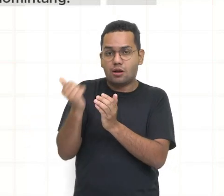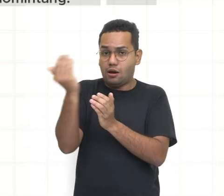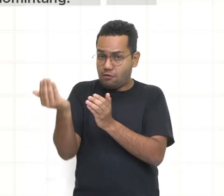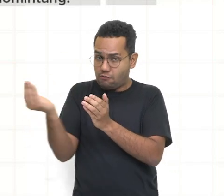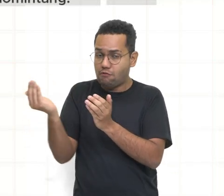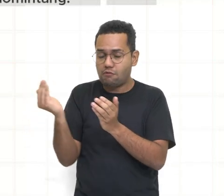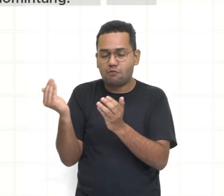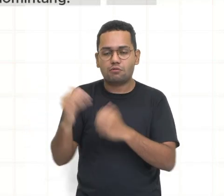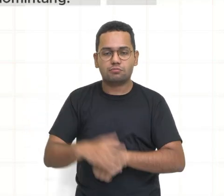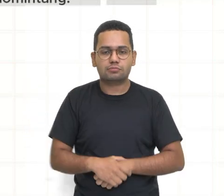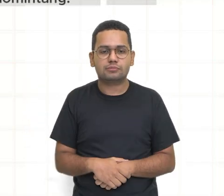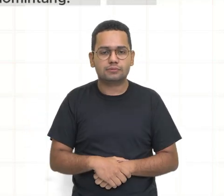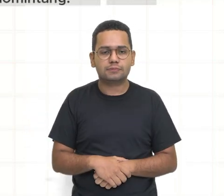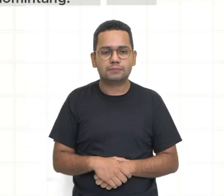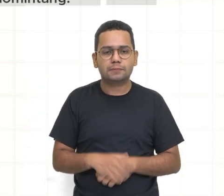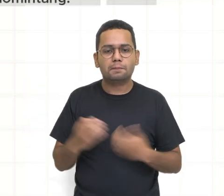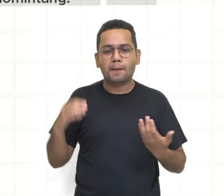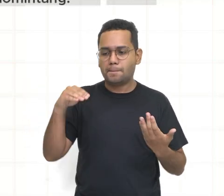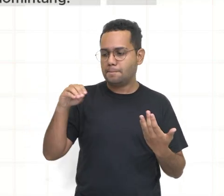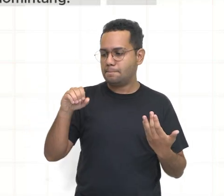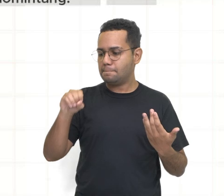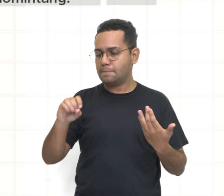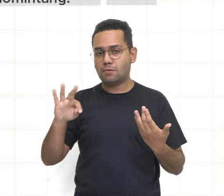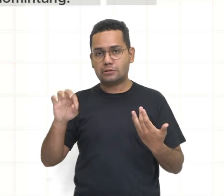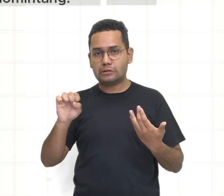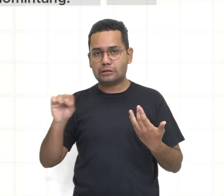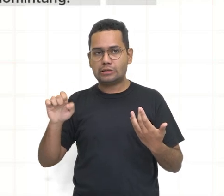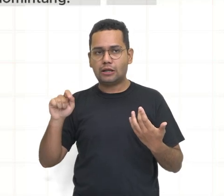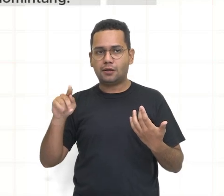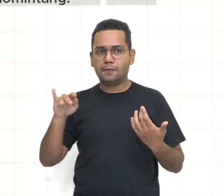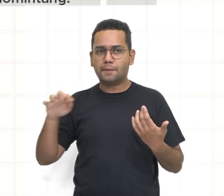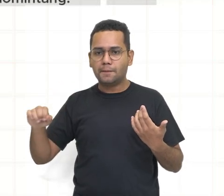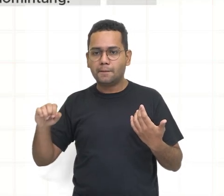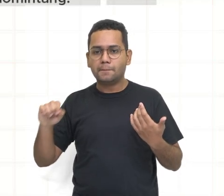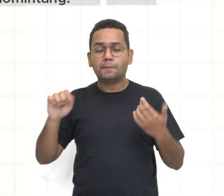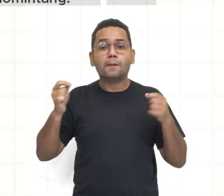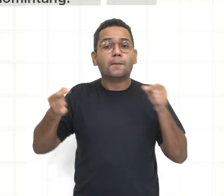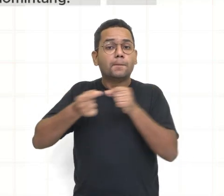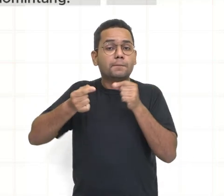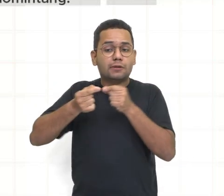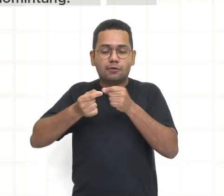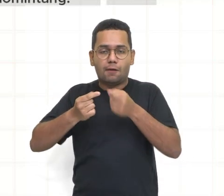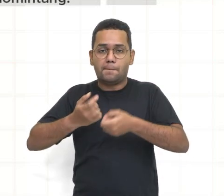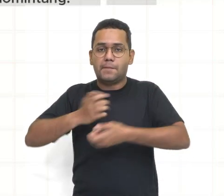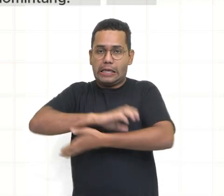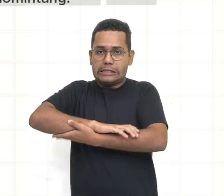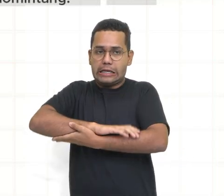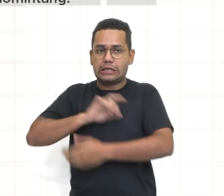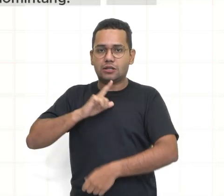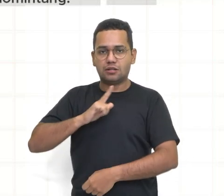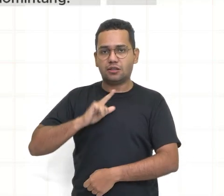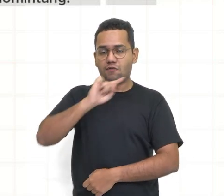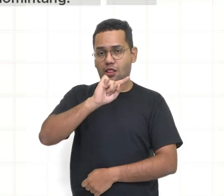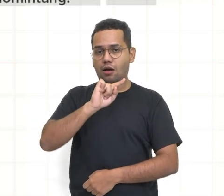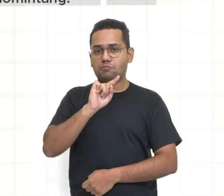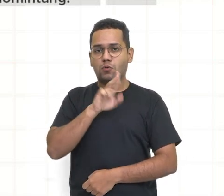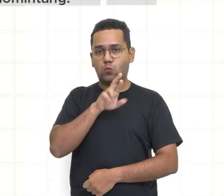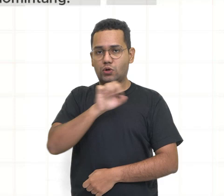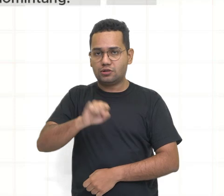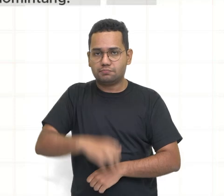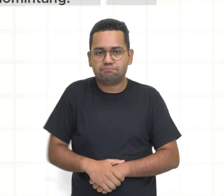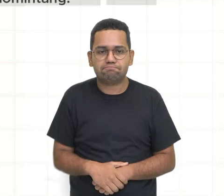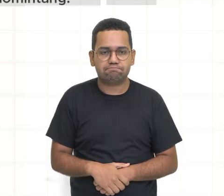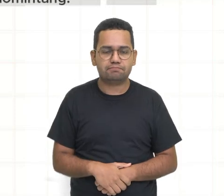Mao Tse-tung e seus líderes, tá, gente? Eles, de certa forma, pregavam ali um alinhamento com a União Soviética e com